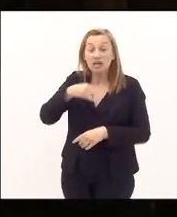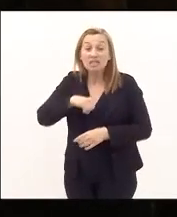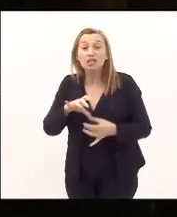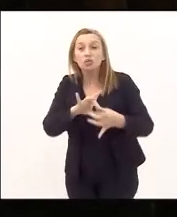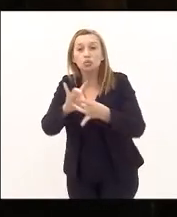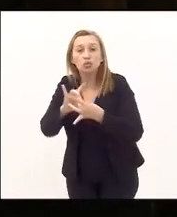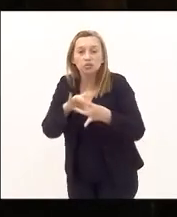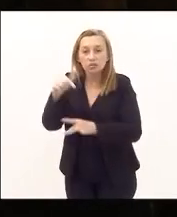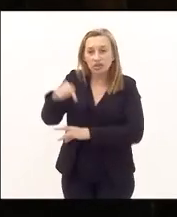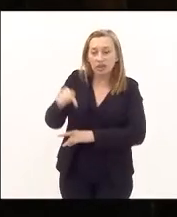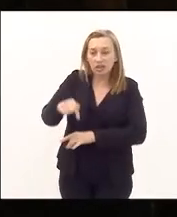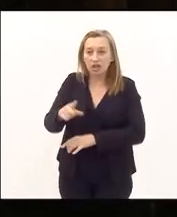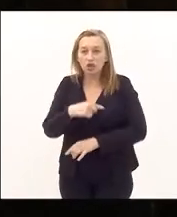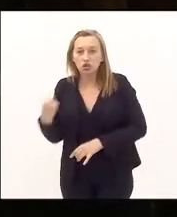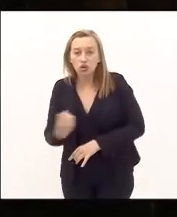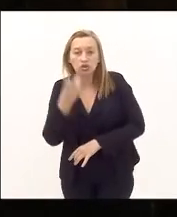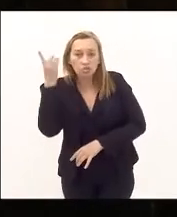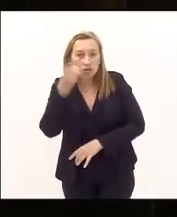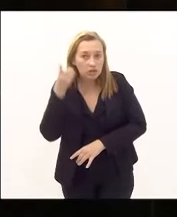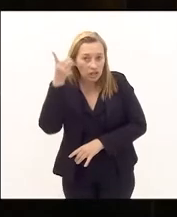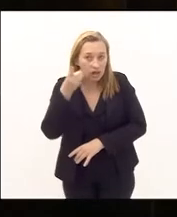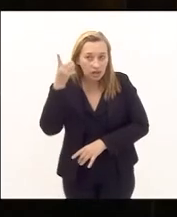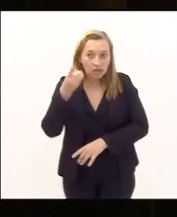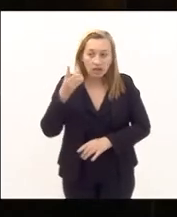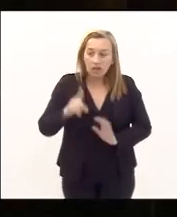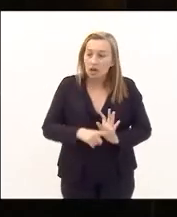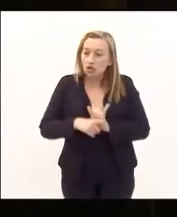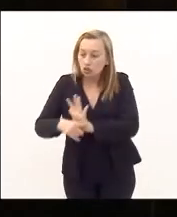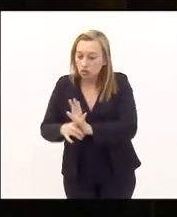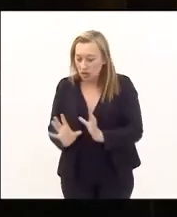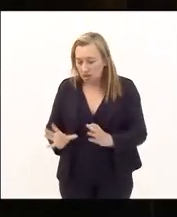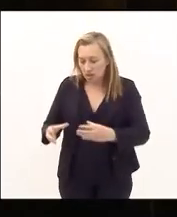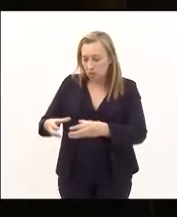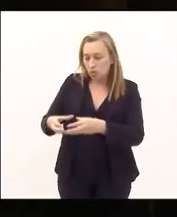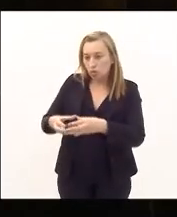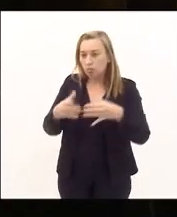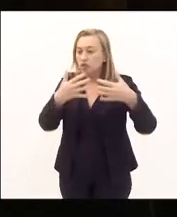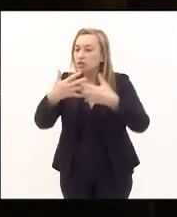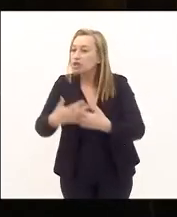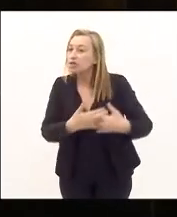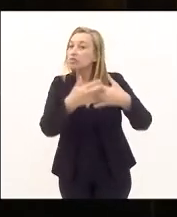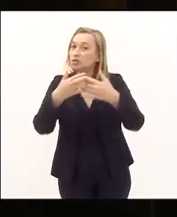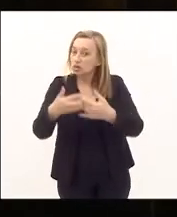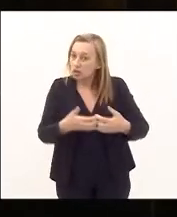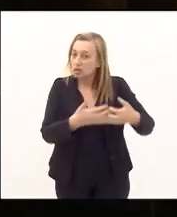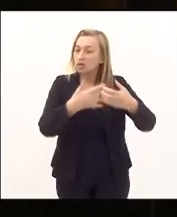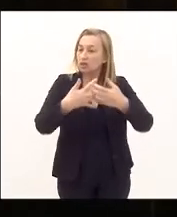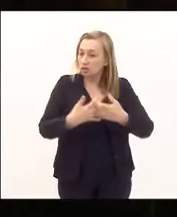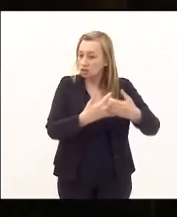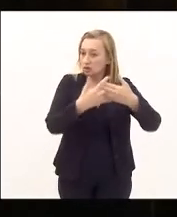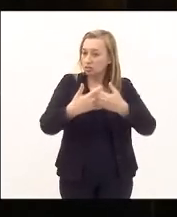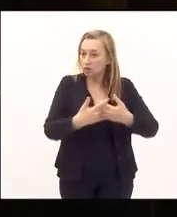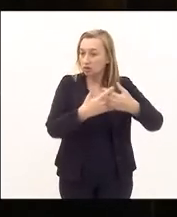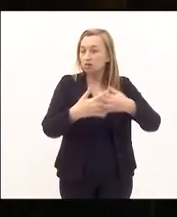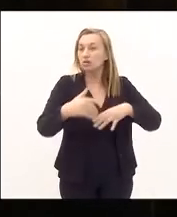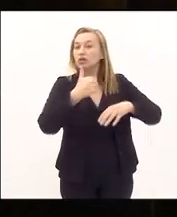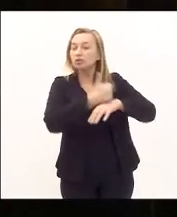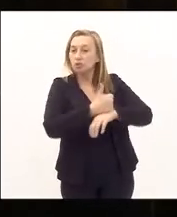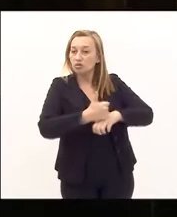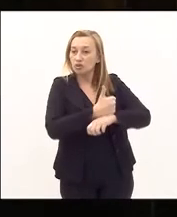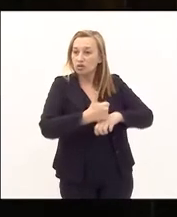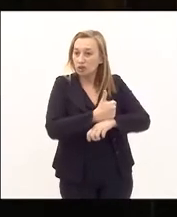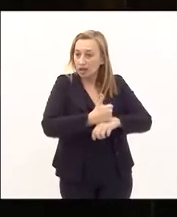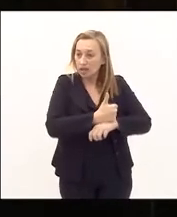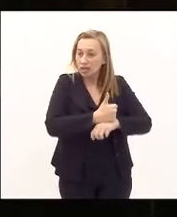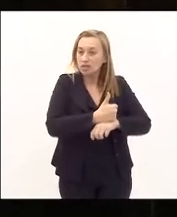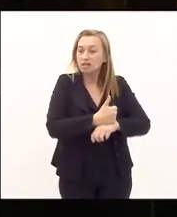o parlamentar, se unirmos e favorecer essa classe, né, dos profissionais autônomos, a gente vai